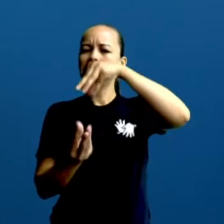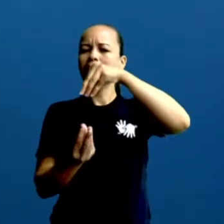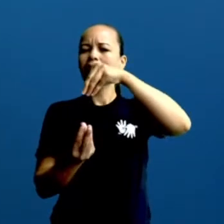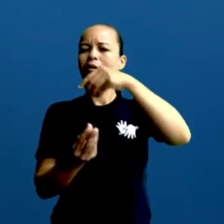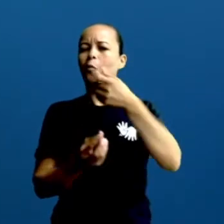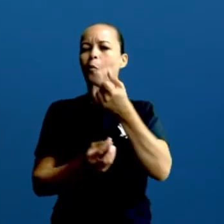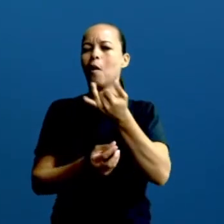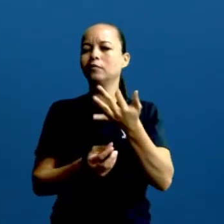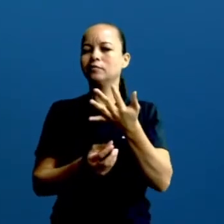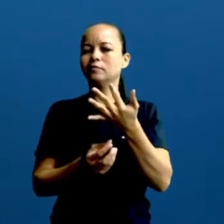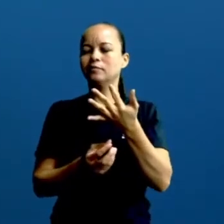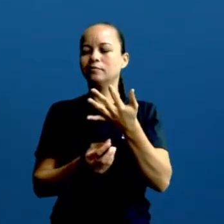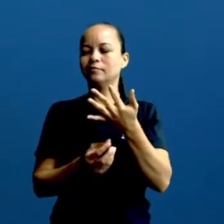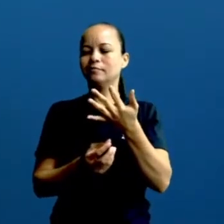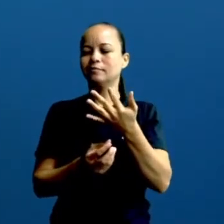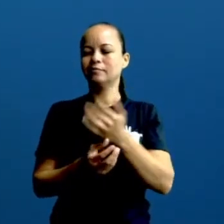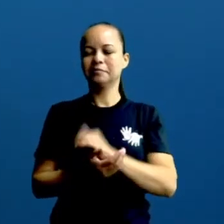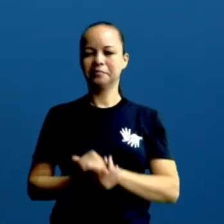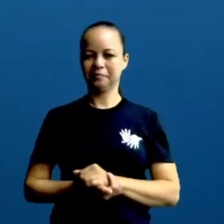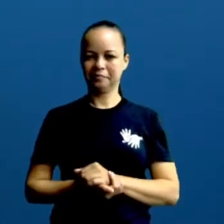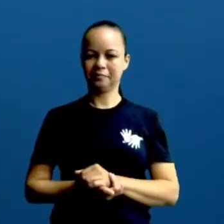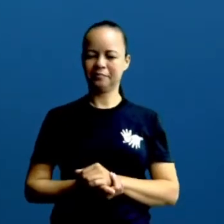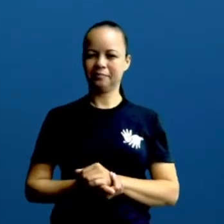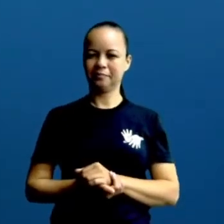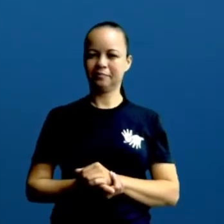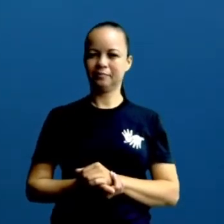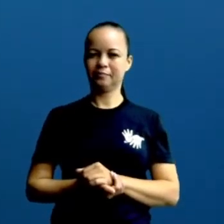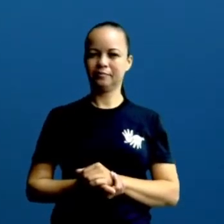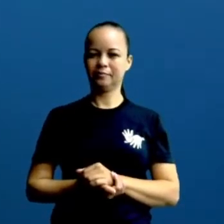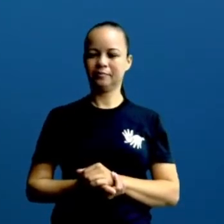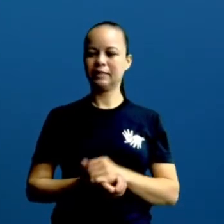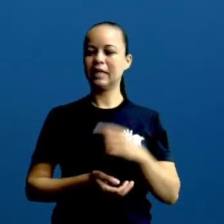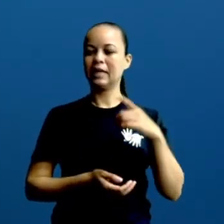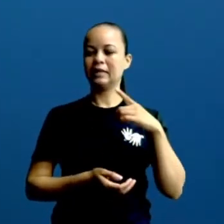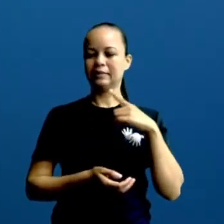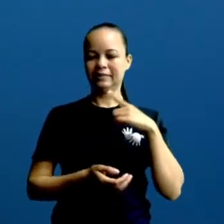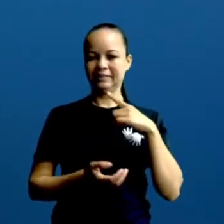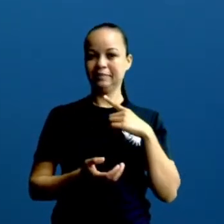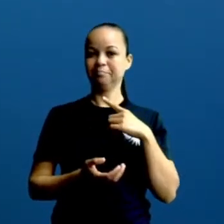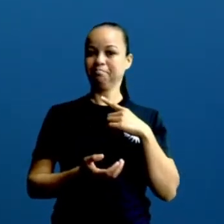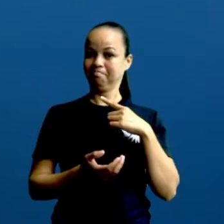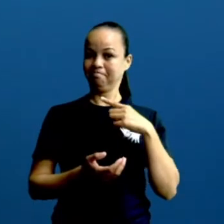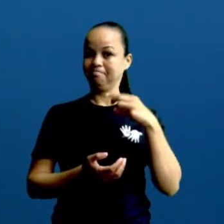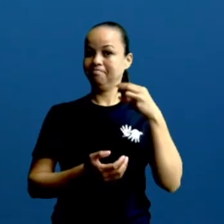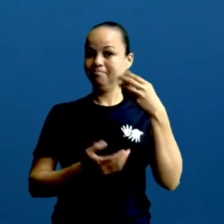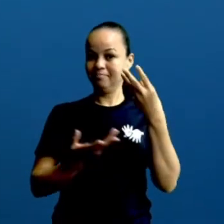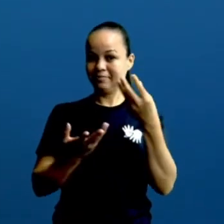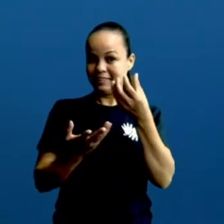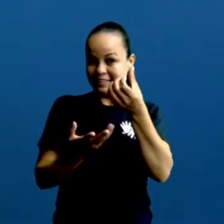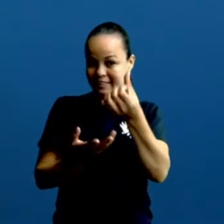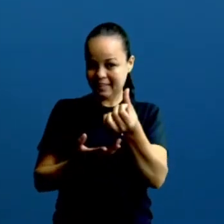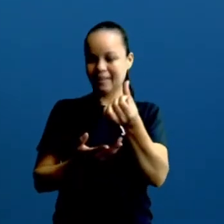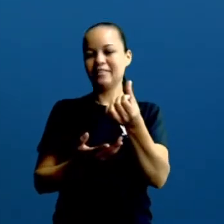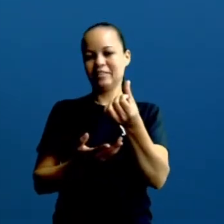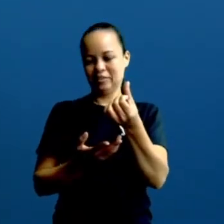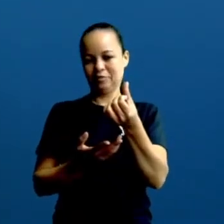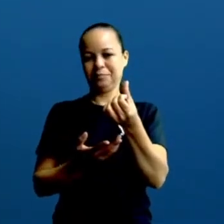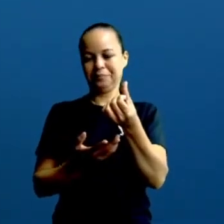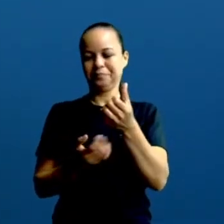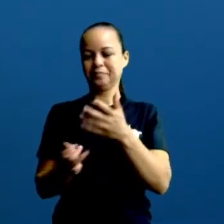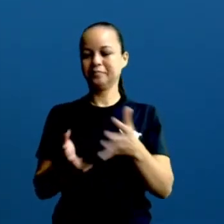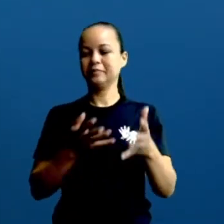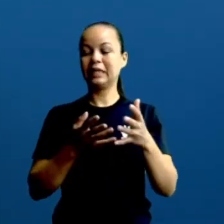gente E aí é muito bem tem seis